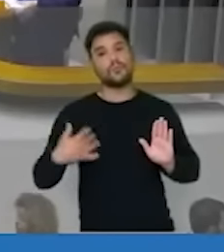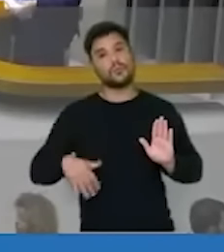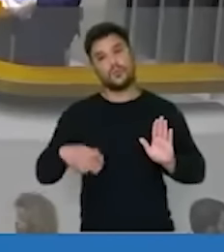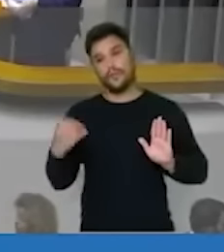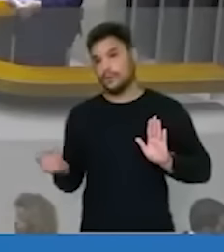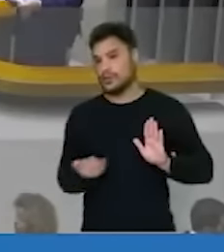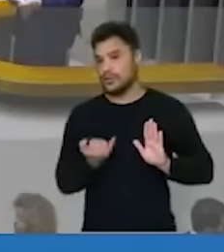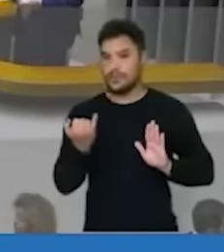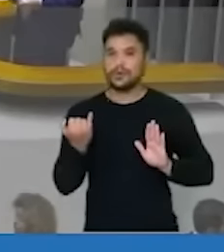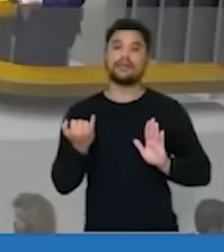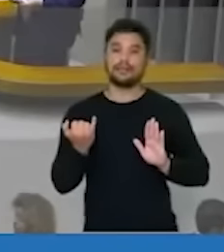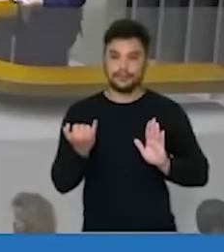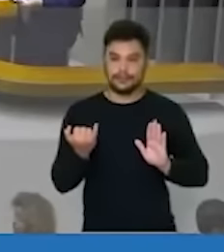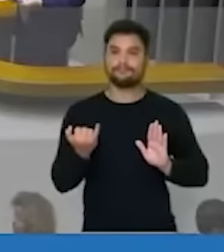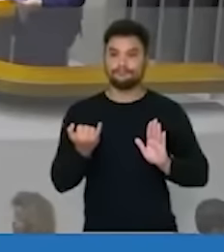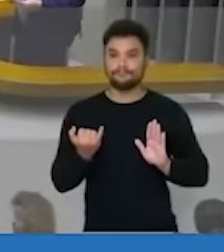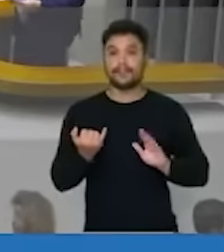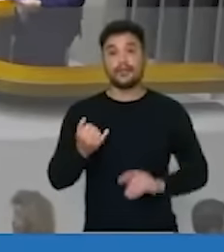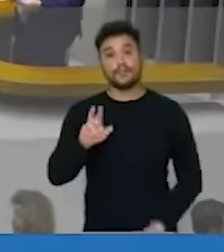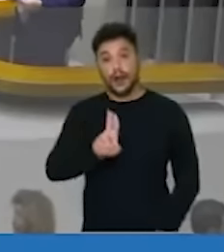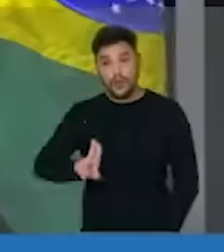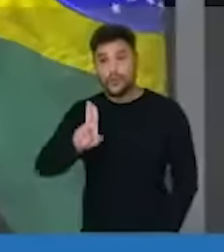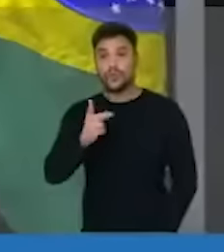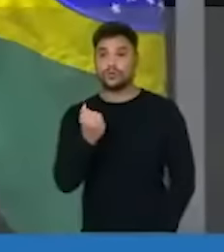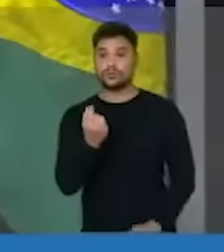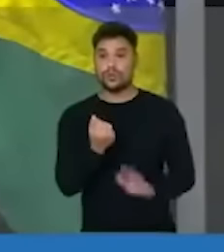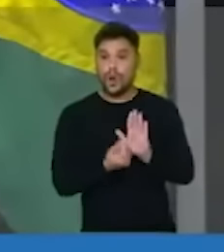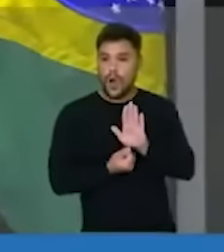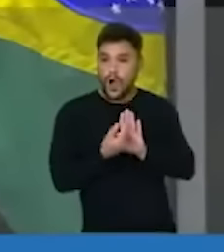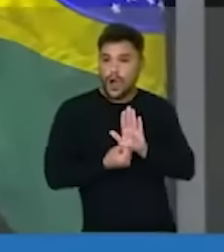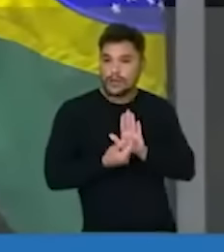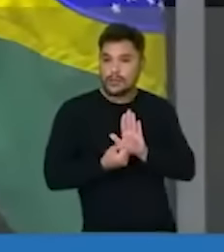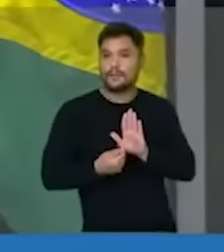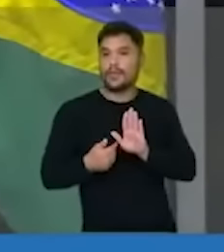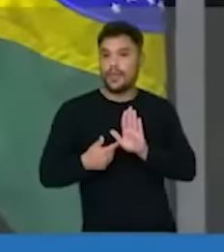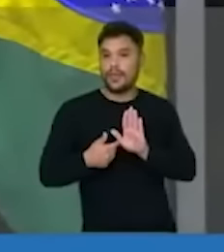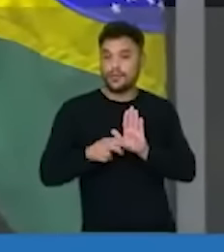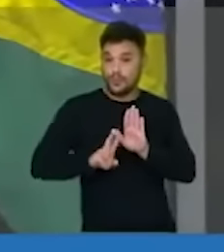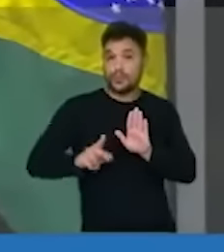gente destrave a execução do orçamento, que foi